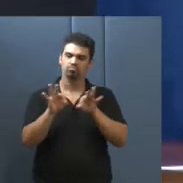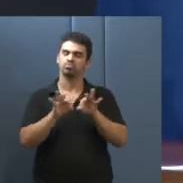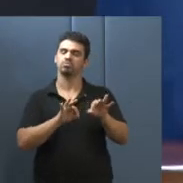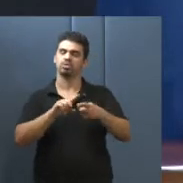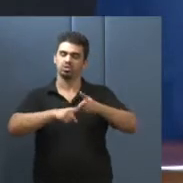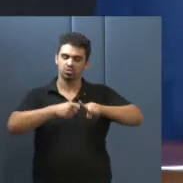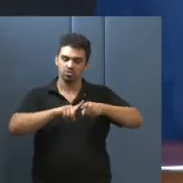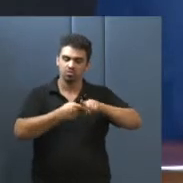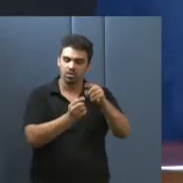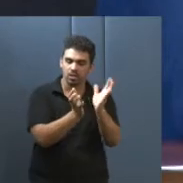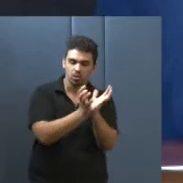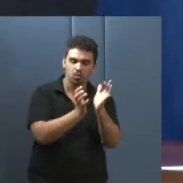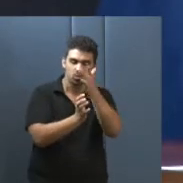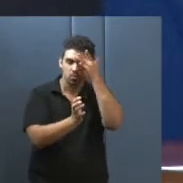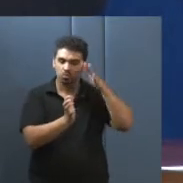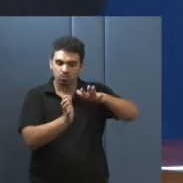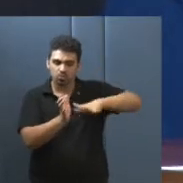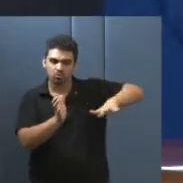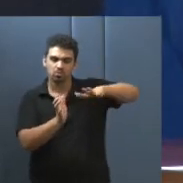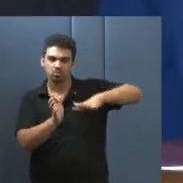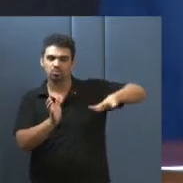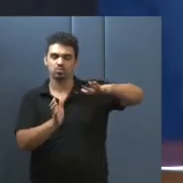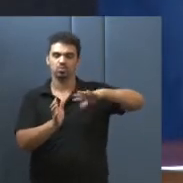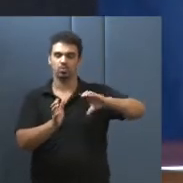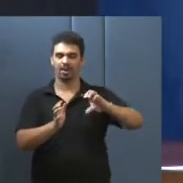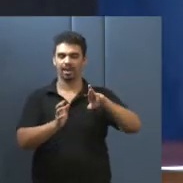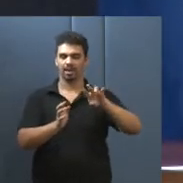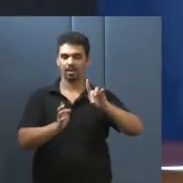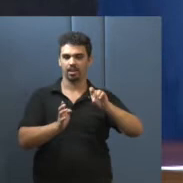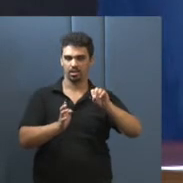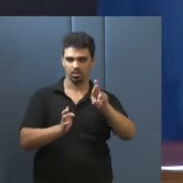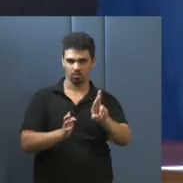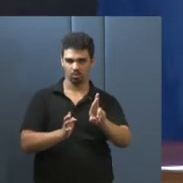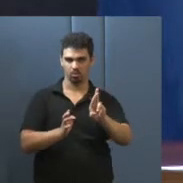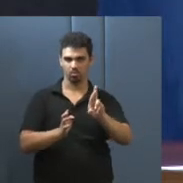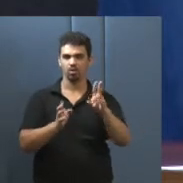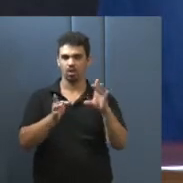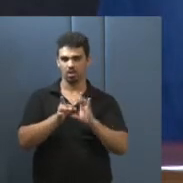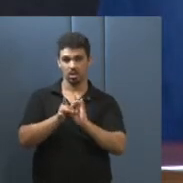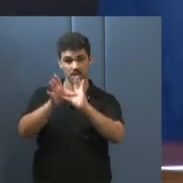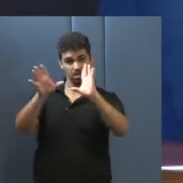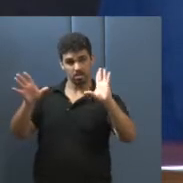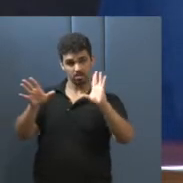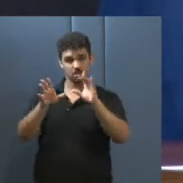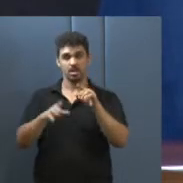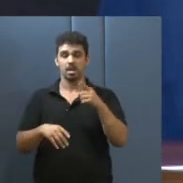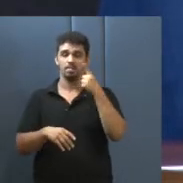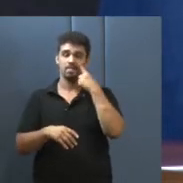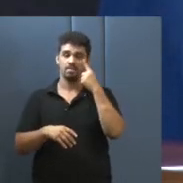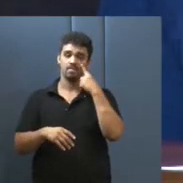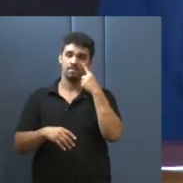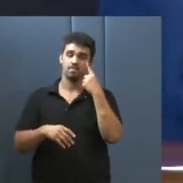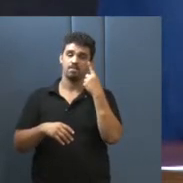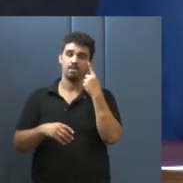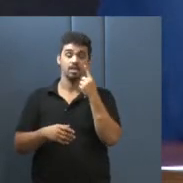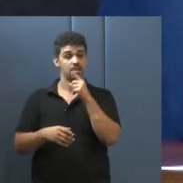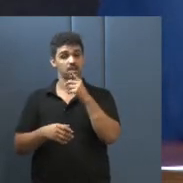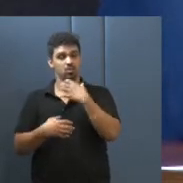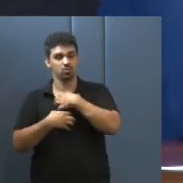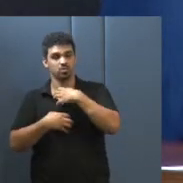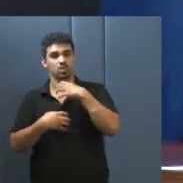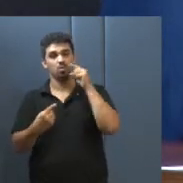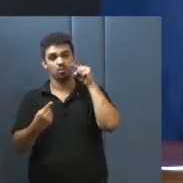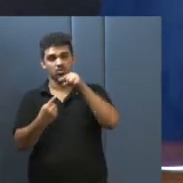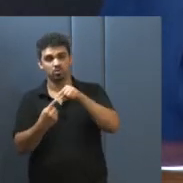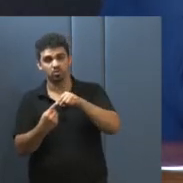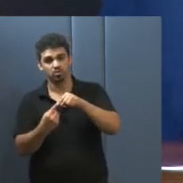de acordo com se os credores lideram esse processo, de alguma forma tentando beneficiar as suas visões de